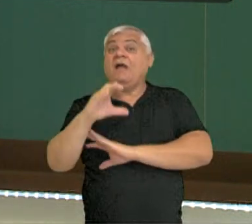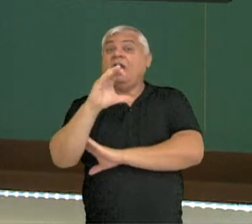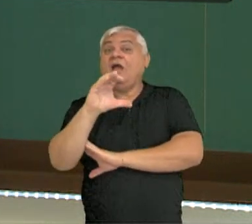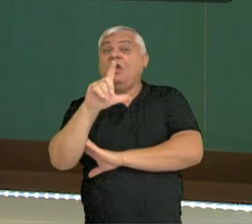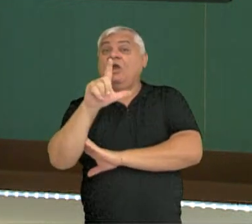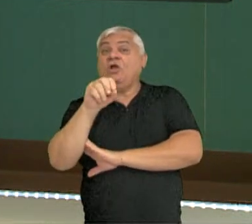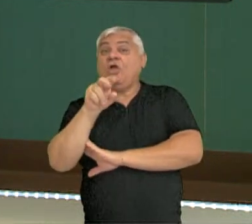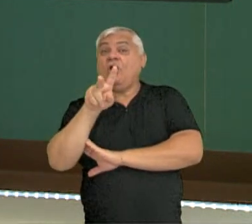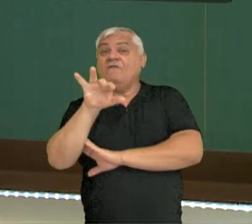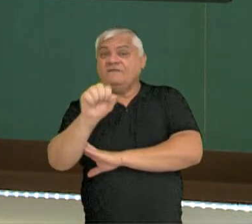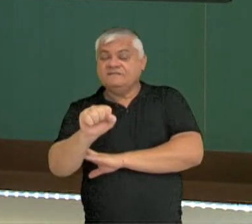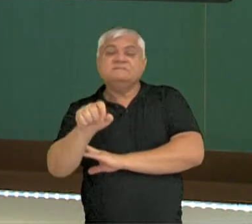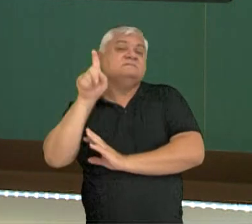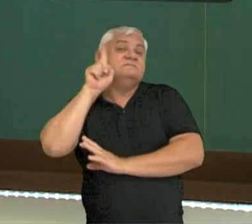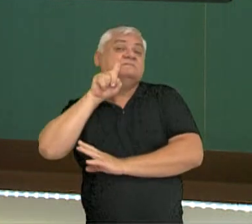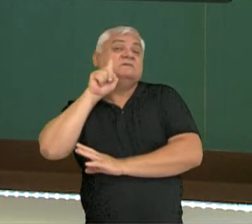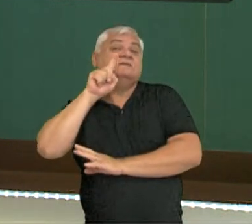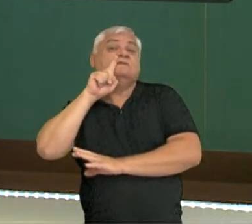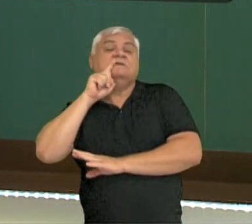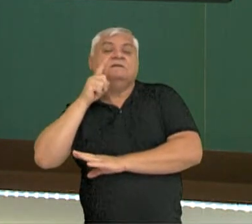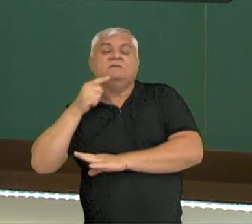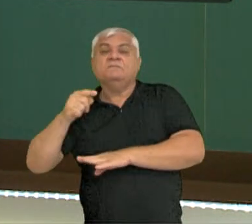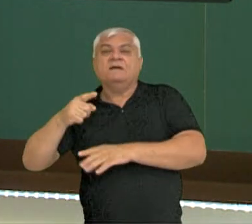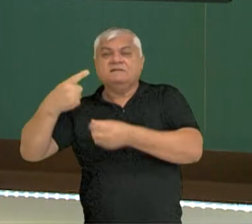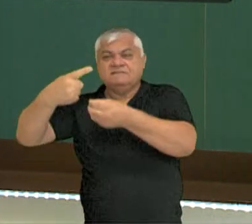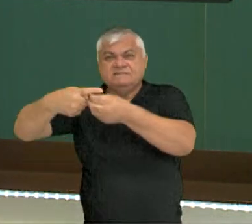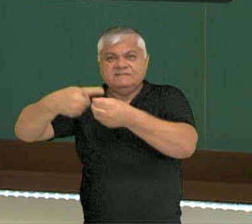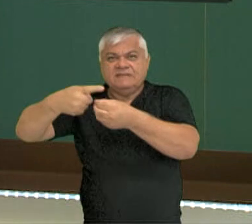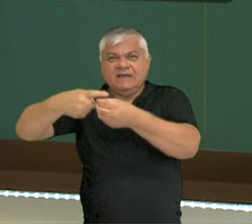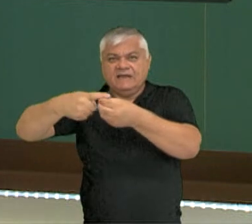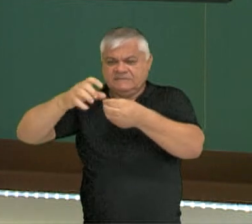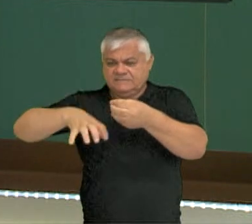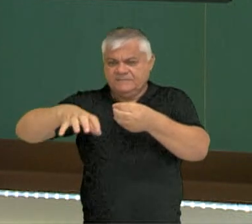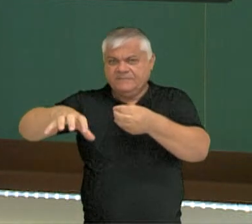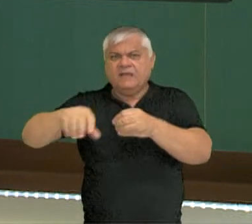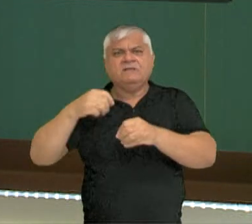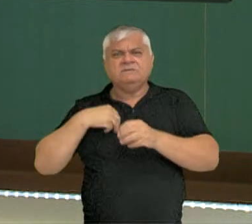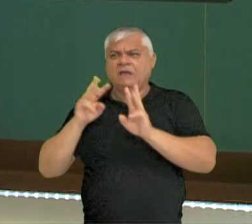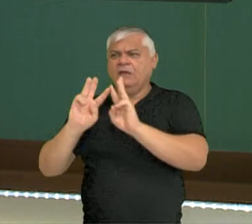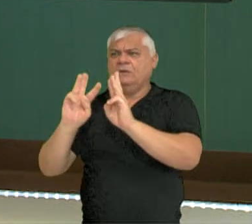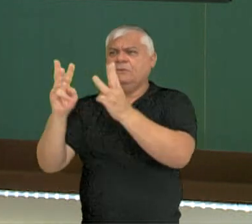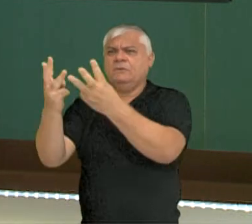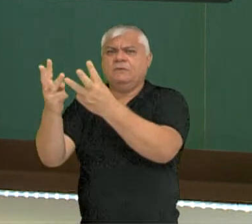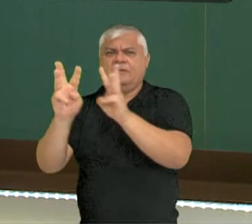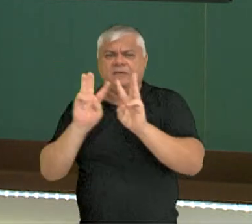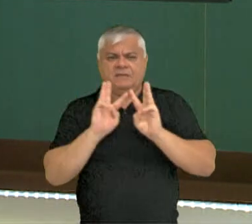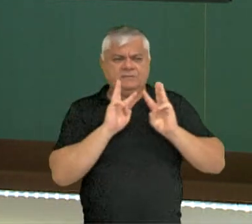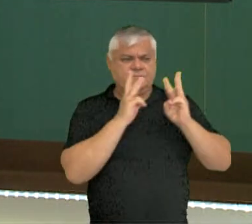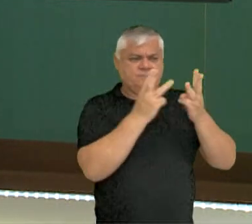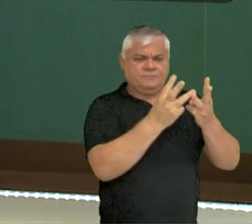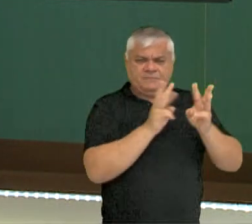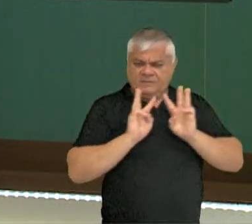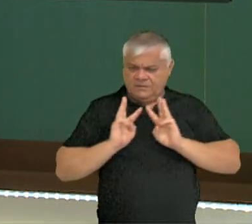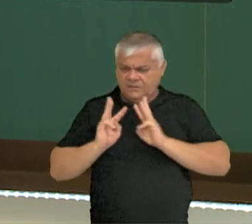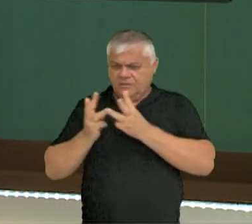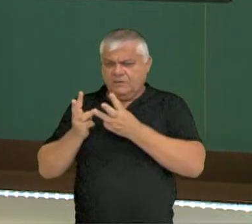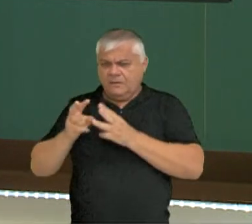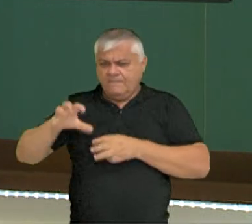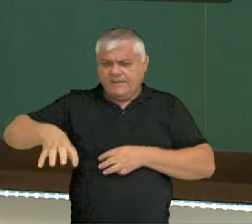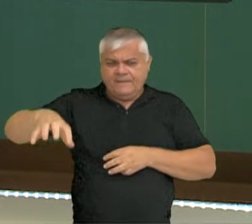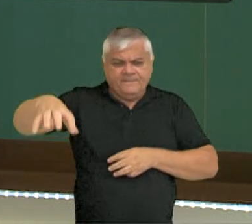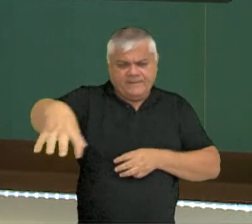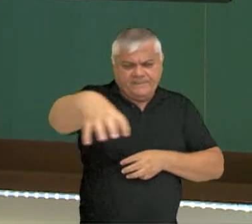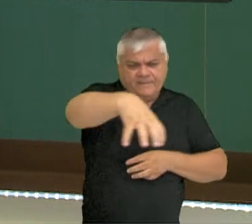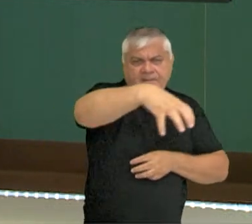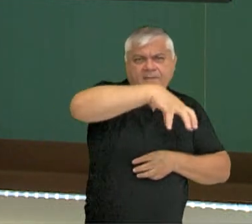dos Estados Unidos, onde foram encontrados uma espécie de vários sítios, regiões. Sítios não é de chácara, não.